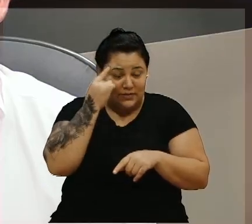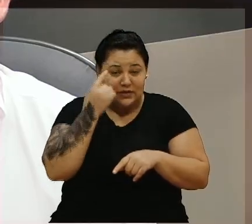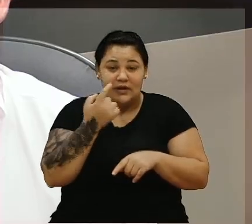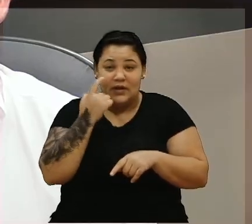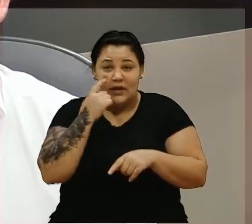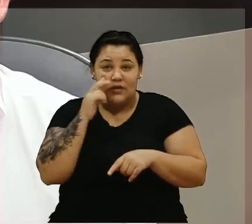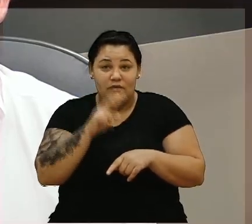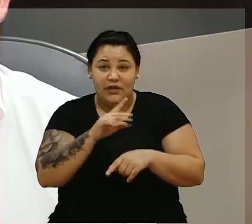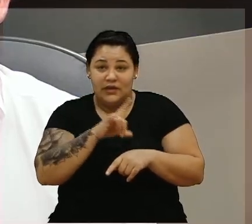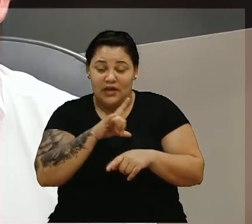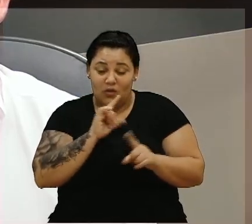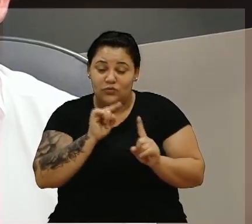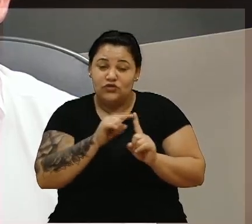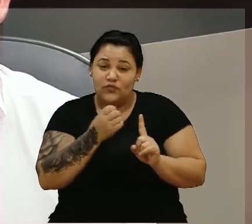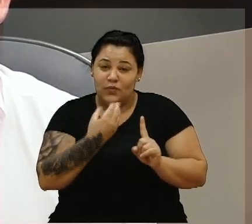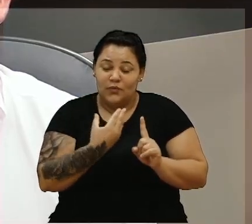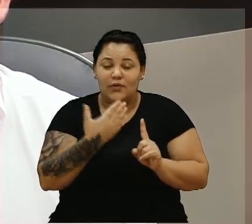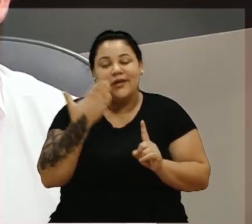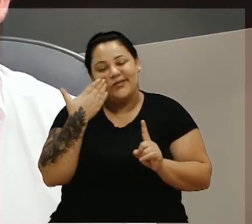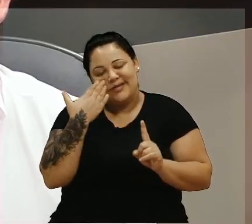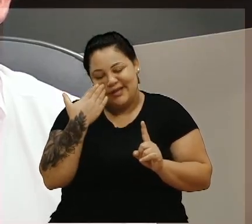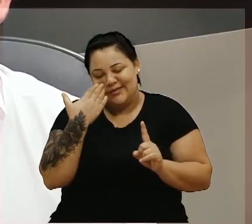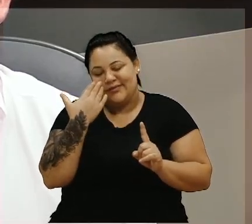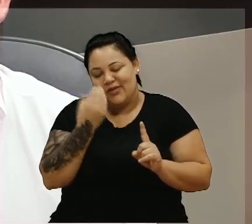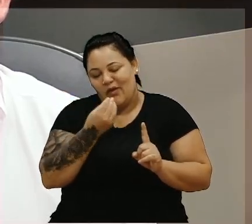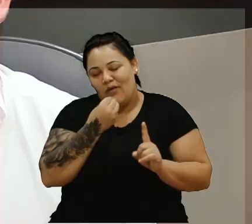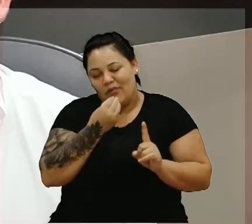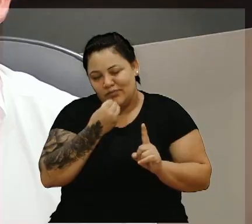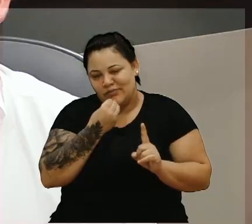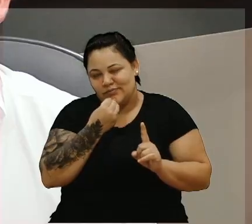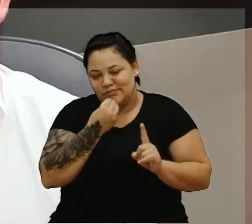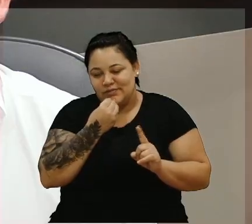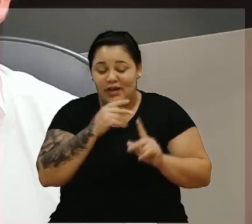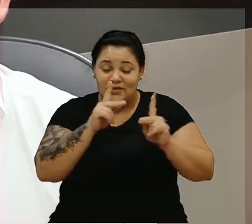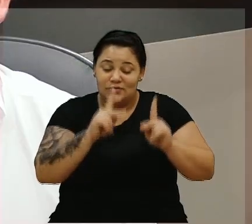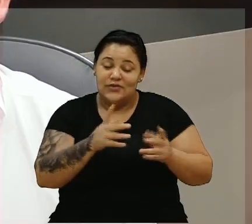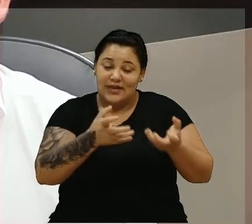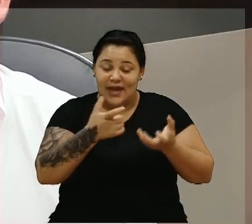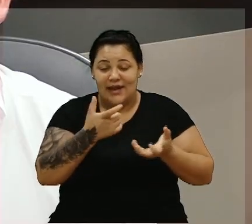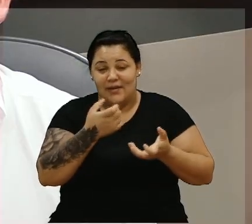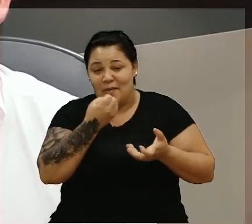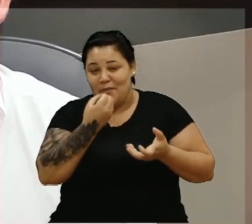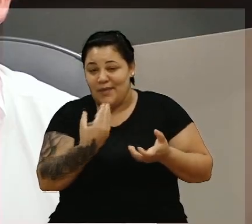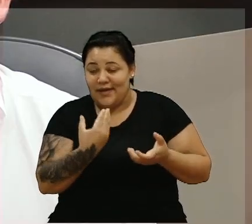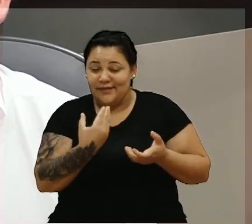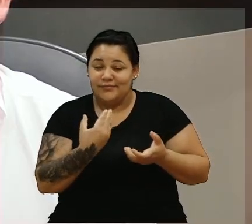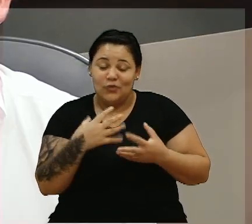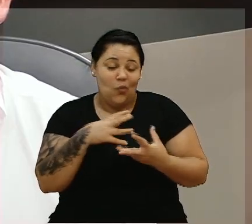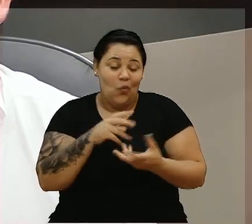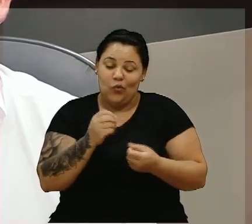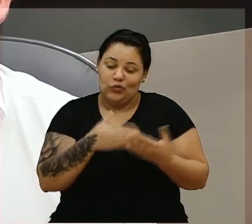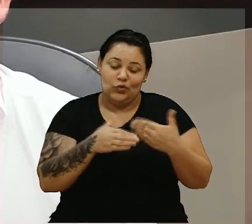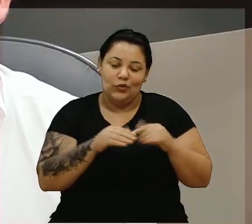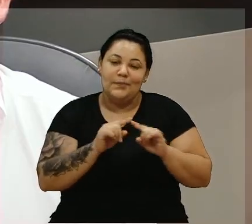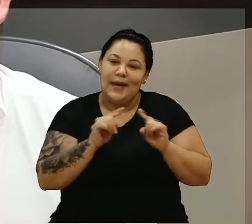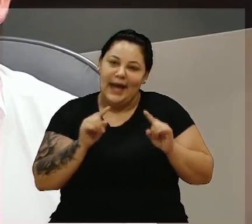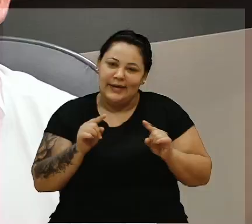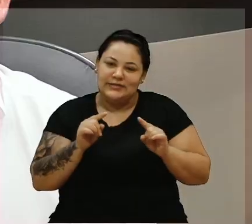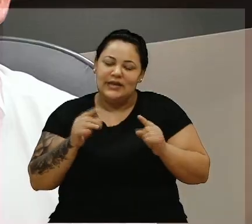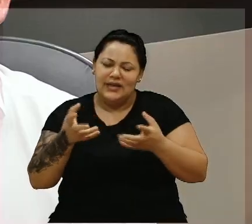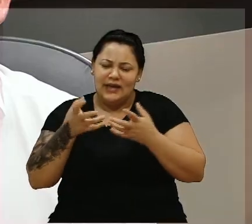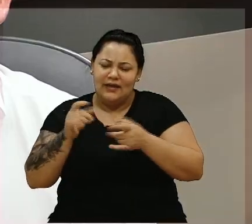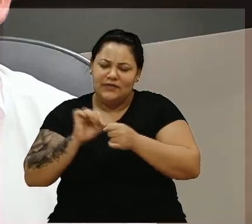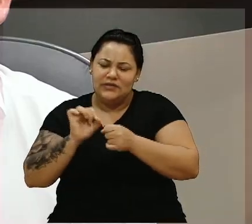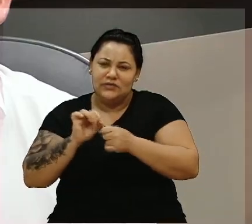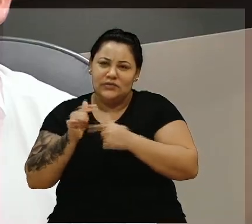intencionado. Eu sei que de boa intenção o mundo está cheio, mas eu creio que ele está determinado a fazer um serviço diferente lá. Ele até me pediu alguns dias, passou